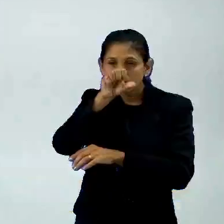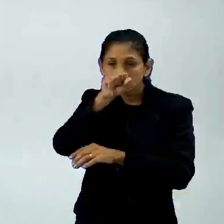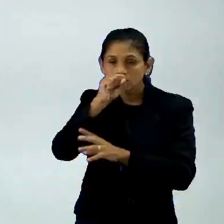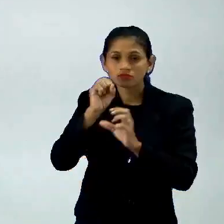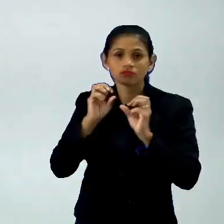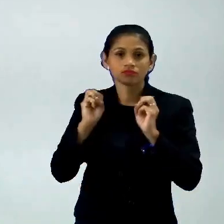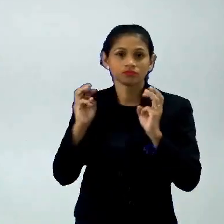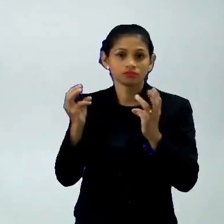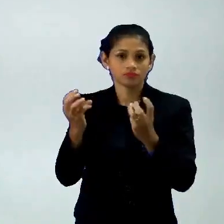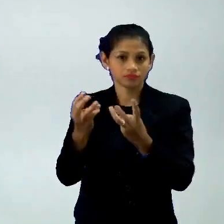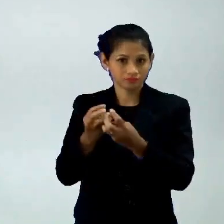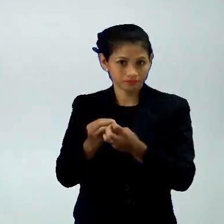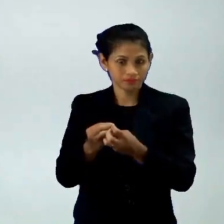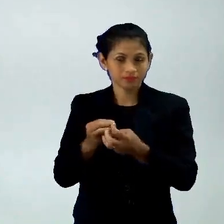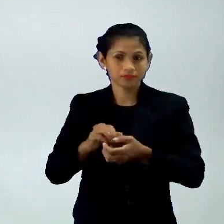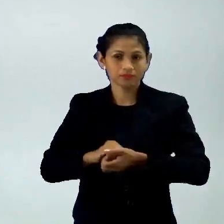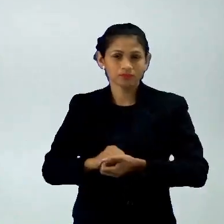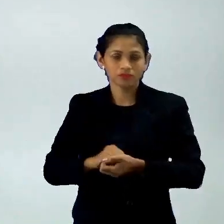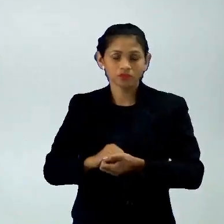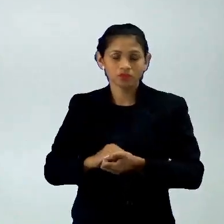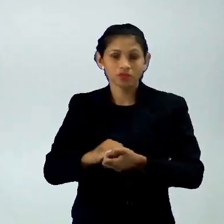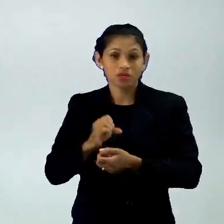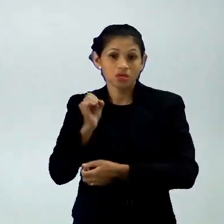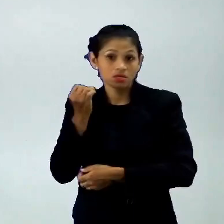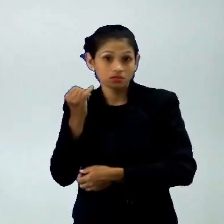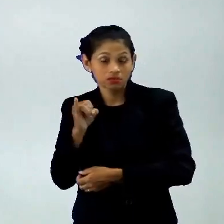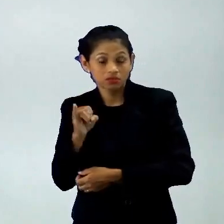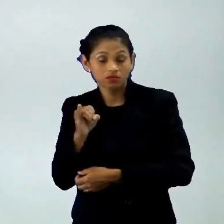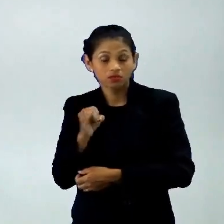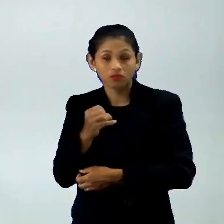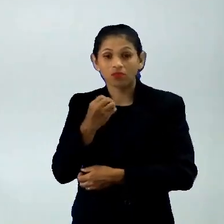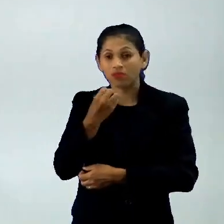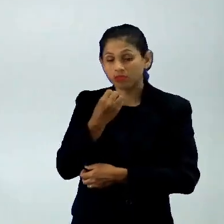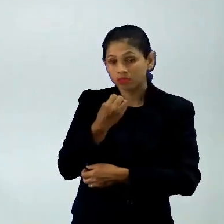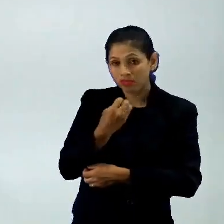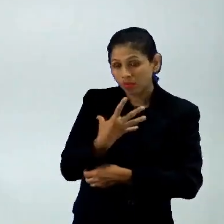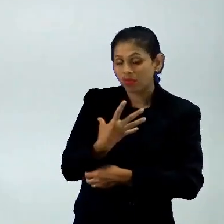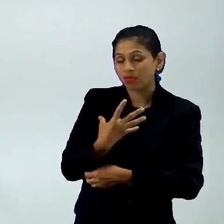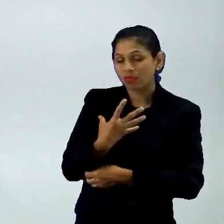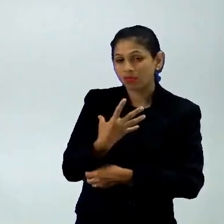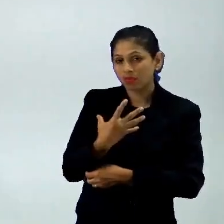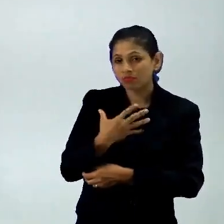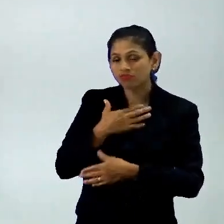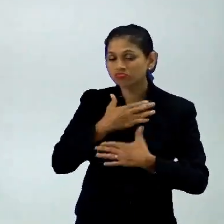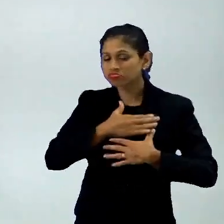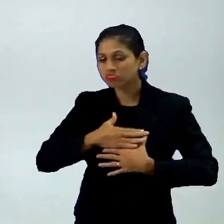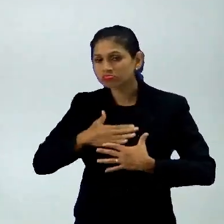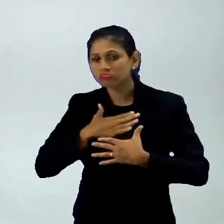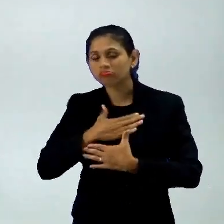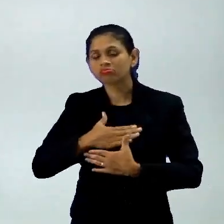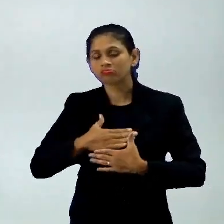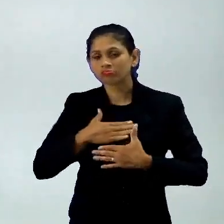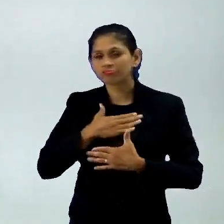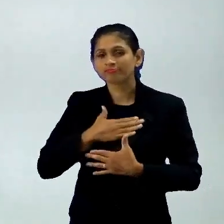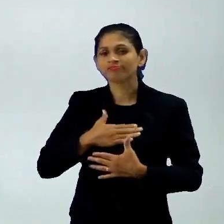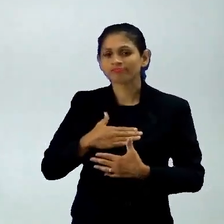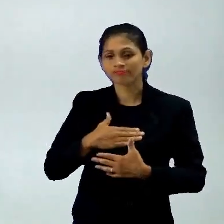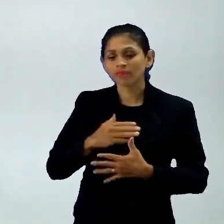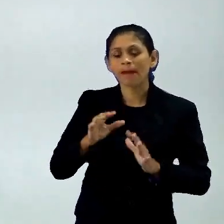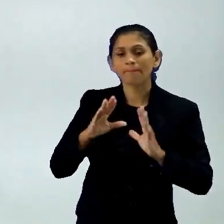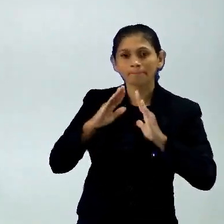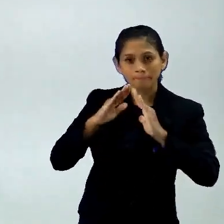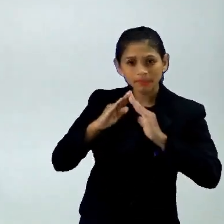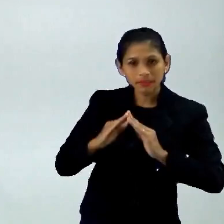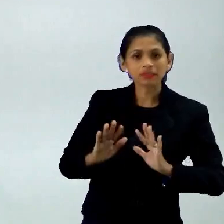Claro que a depender, se esse cheiro for agradável, a gente permanece no local, mas se o cheiro for causar alguma estranheza ou se ele